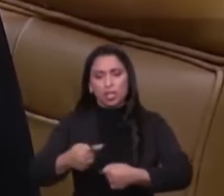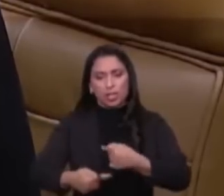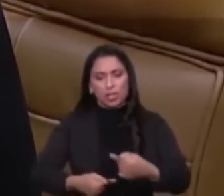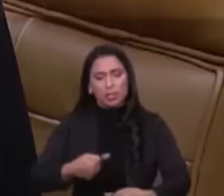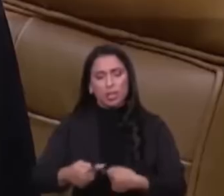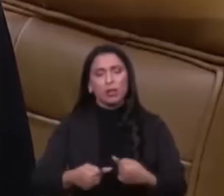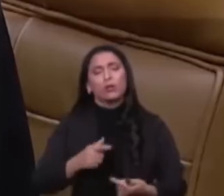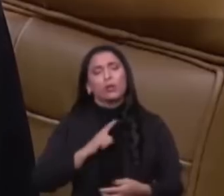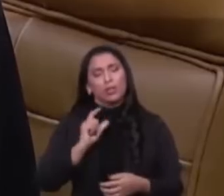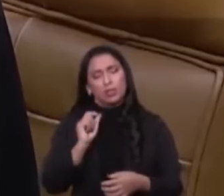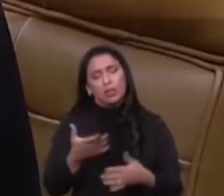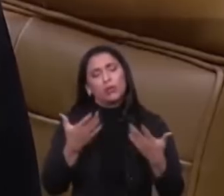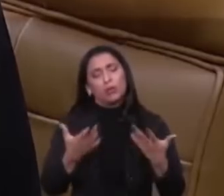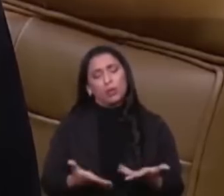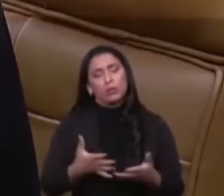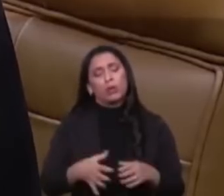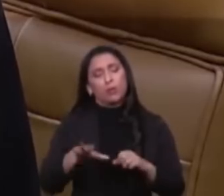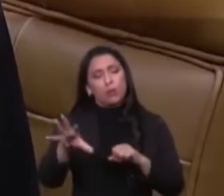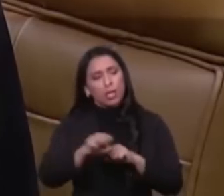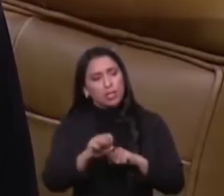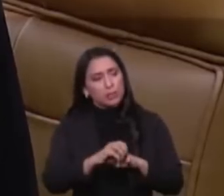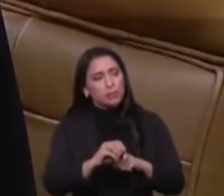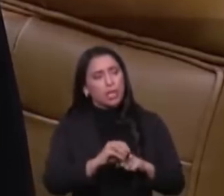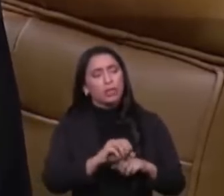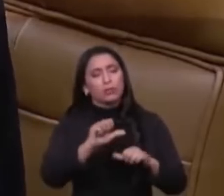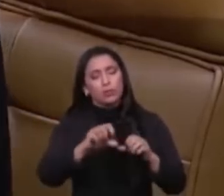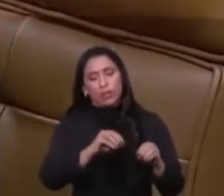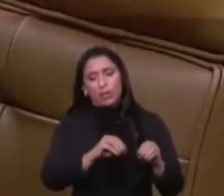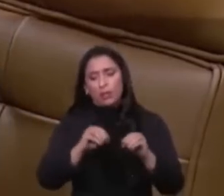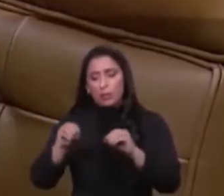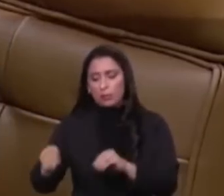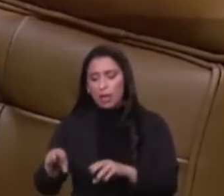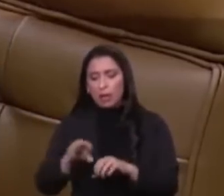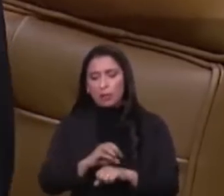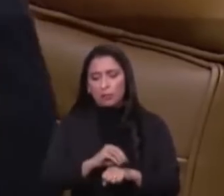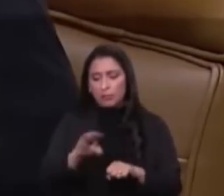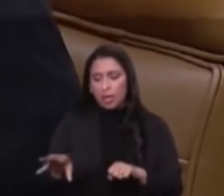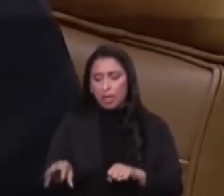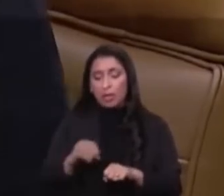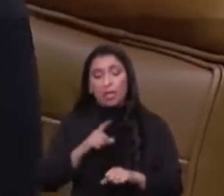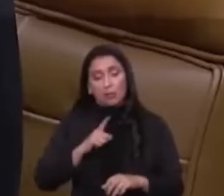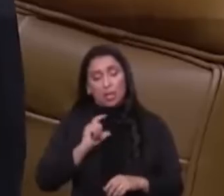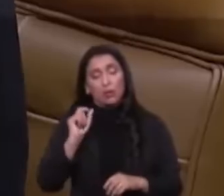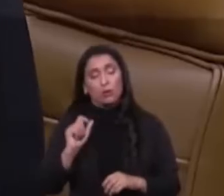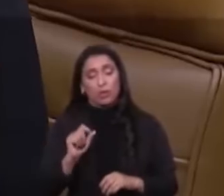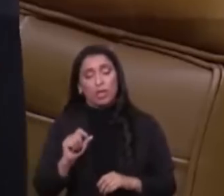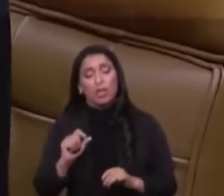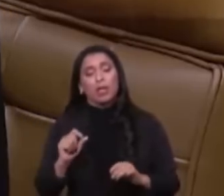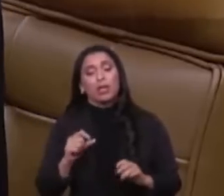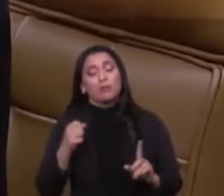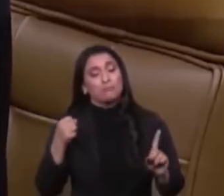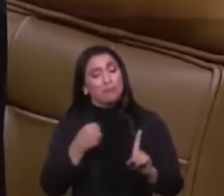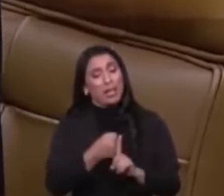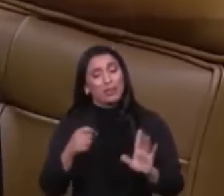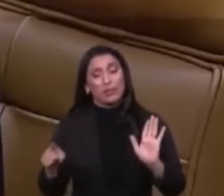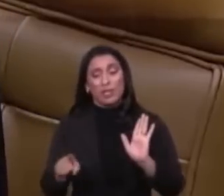Dessa forma, o reconhecimento do saber das populações indígenas é primordial tanto para o processo de reconhecimento dos impactos